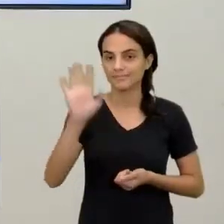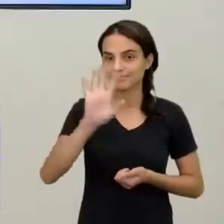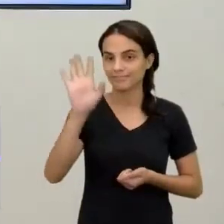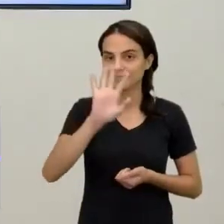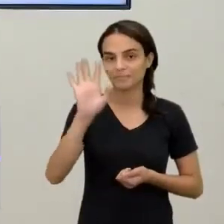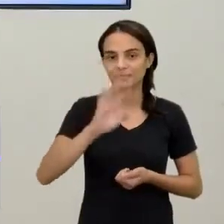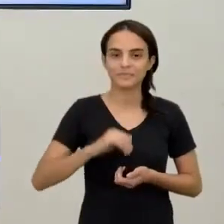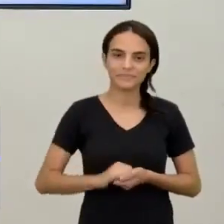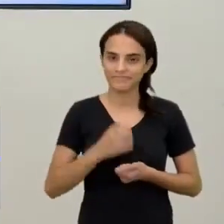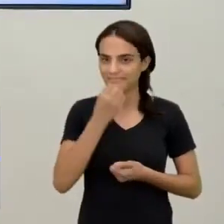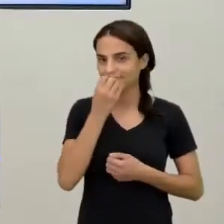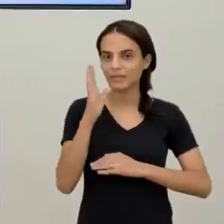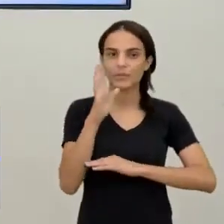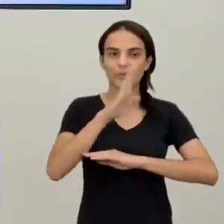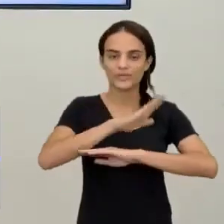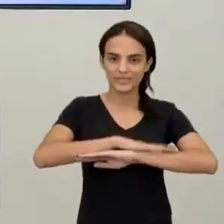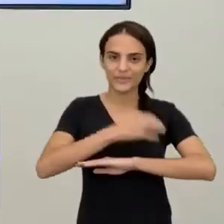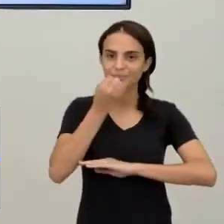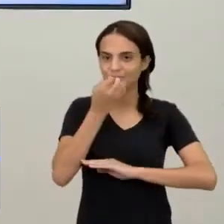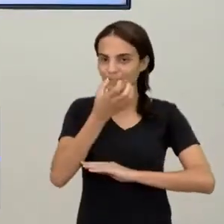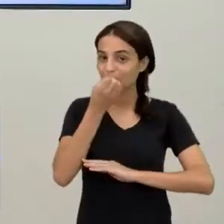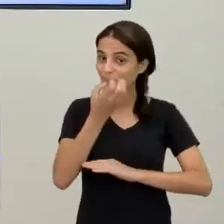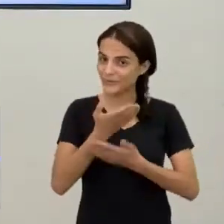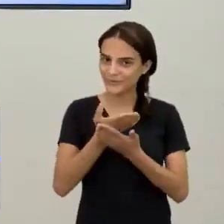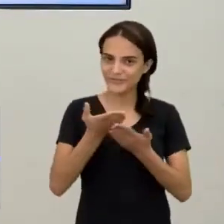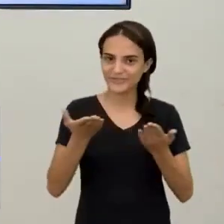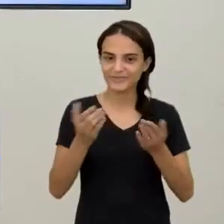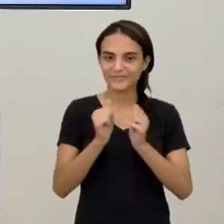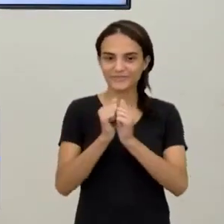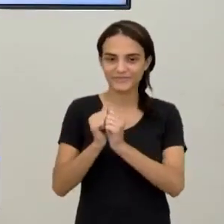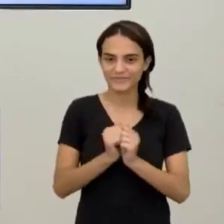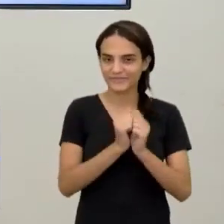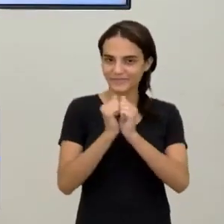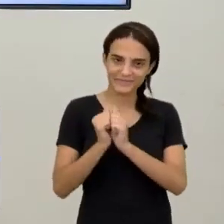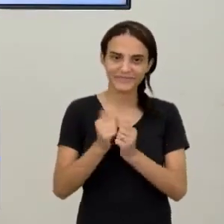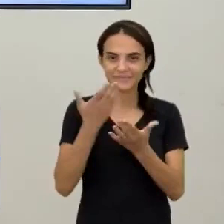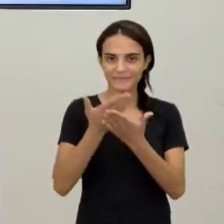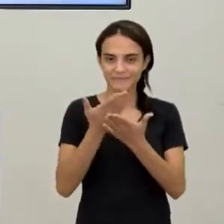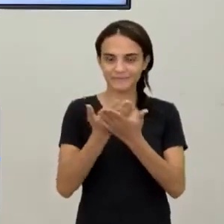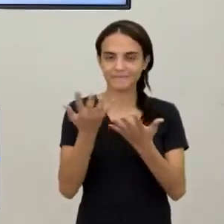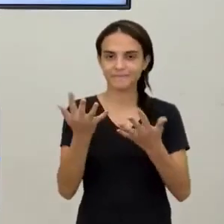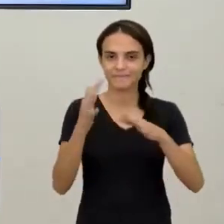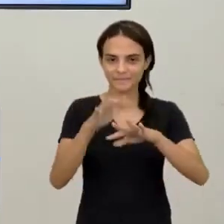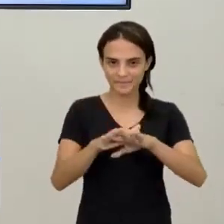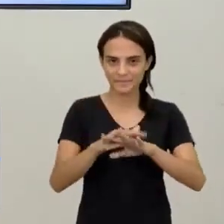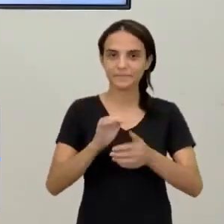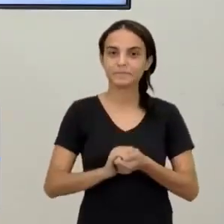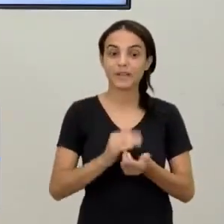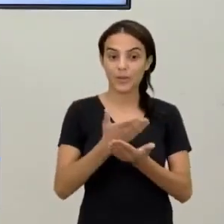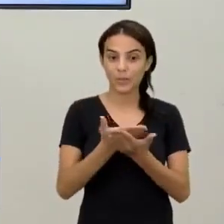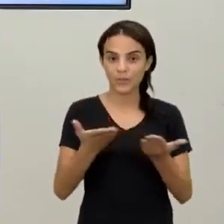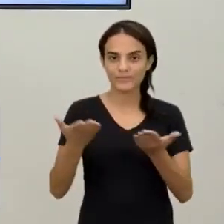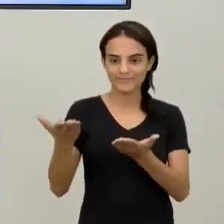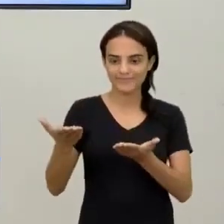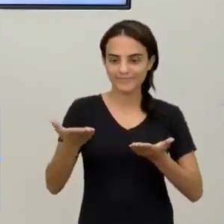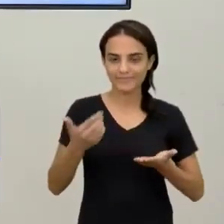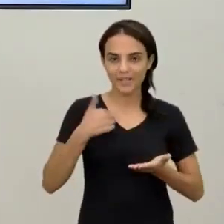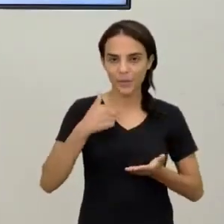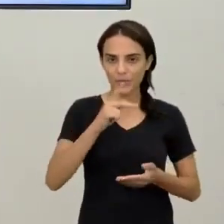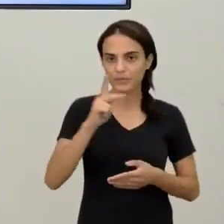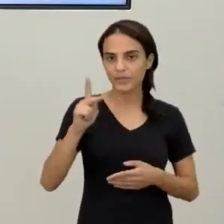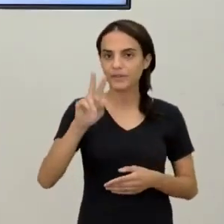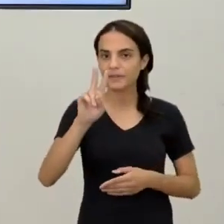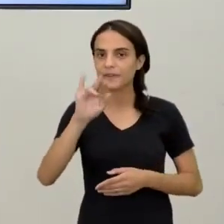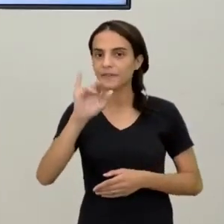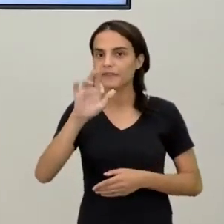Oi, gente, boa tarde. Que bom que vocês chegaram aqui para a aula de matemática. Sejam todos bem-vindos. Eu sou Viviane, professora de